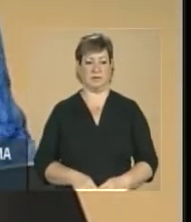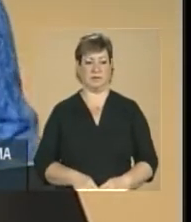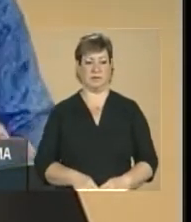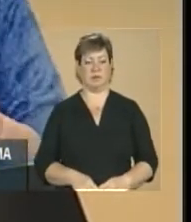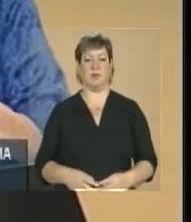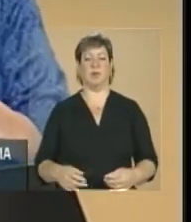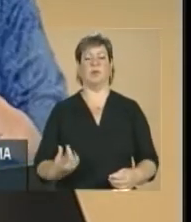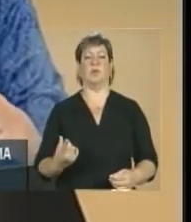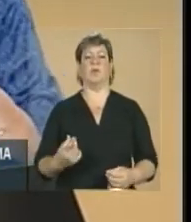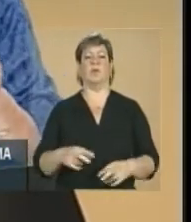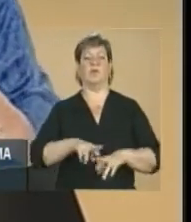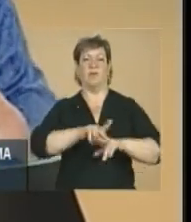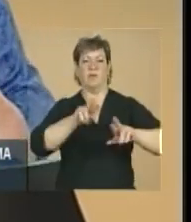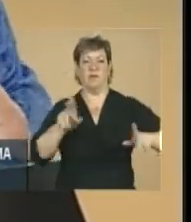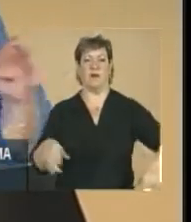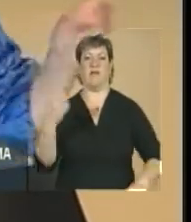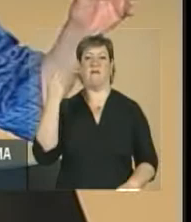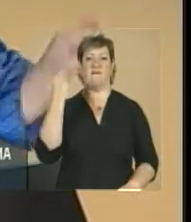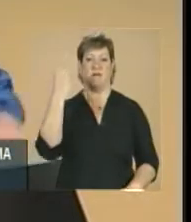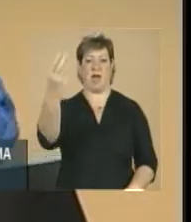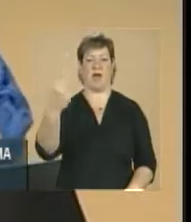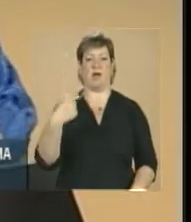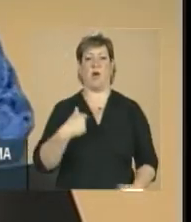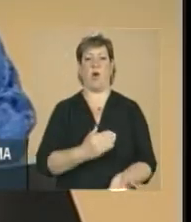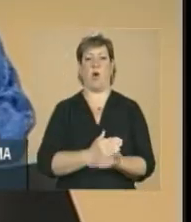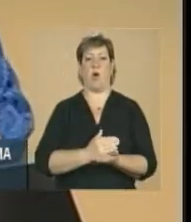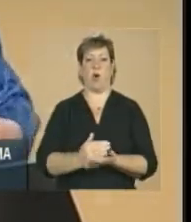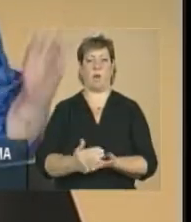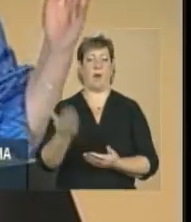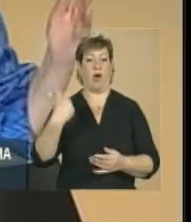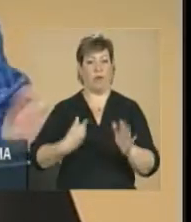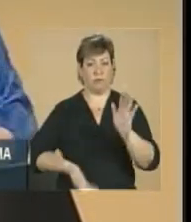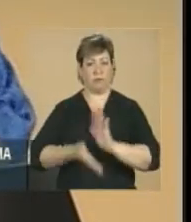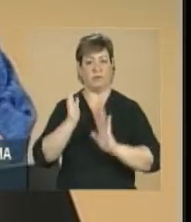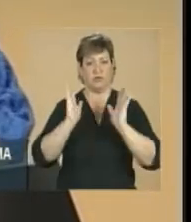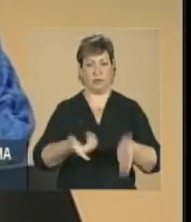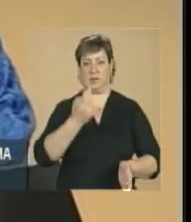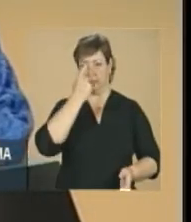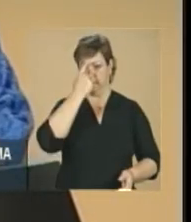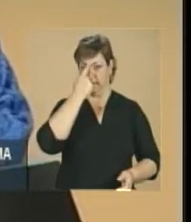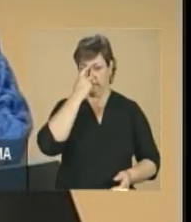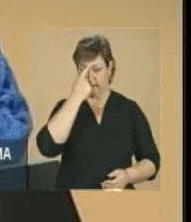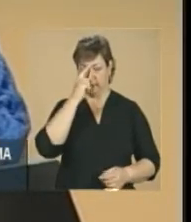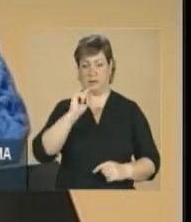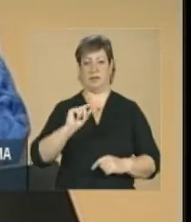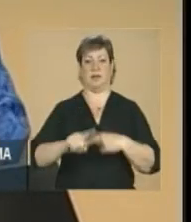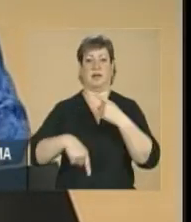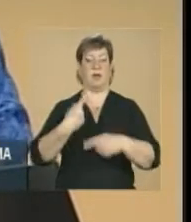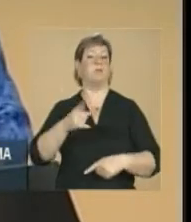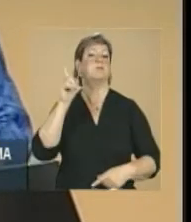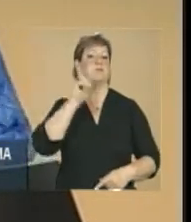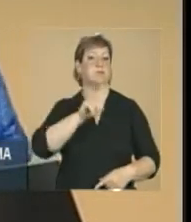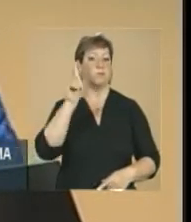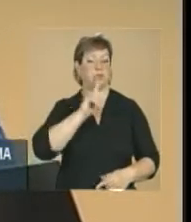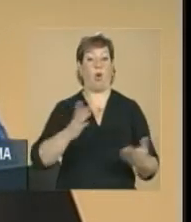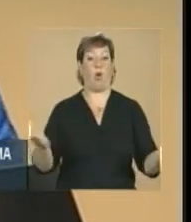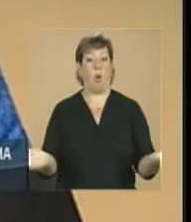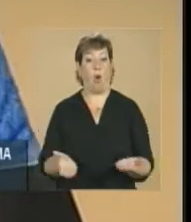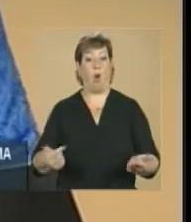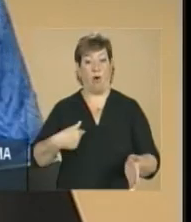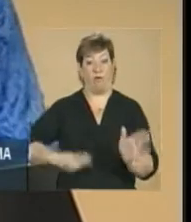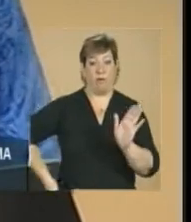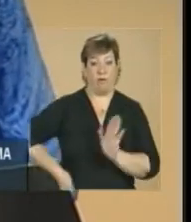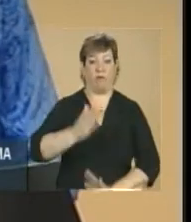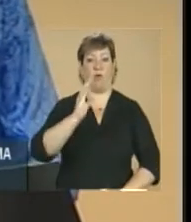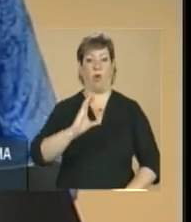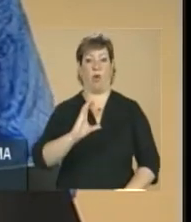conjunto de viagens que começou quando eu fui para a Índia, passou pela minha viagem aos Estados Unidos e hoje eu estou indo